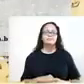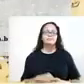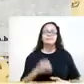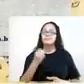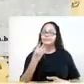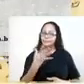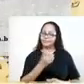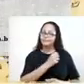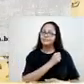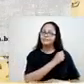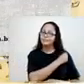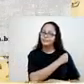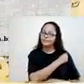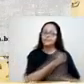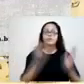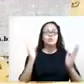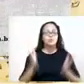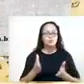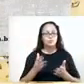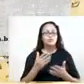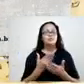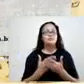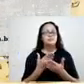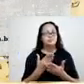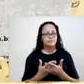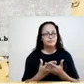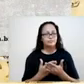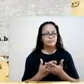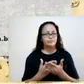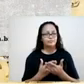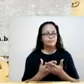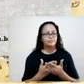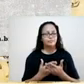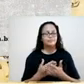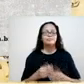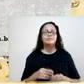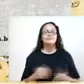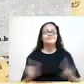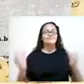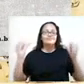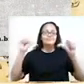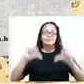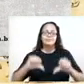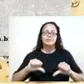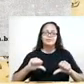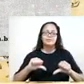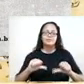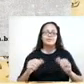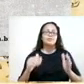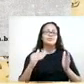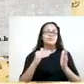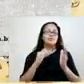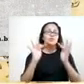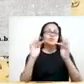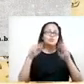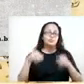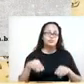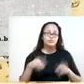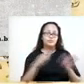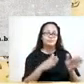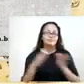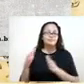Bom, pessoal, na aula de hoje nós vimos mais um pouco sobre essa crise do final da Idade Média, né, da Baixa Idade